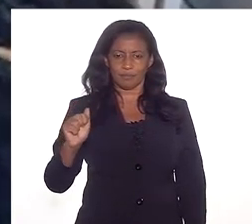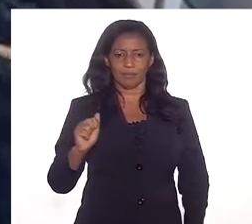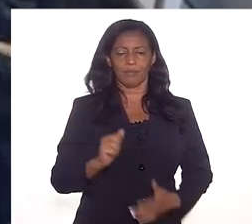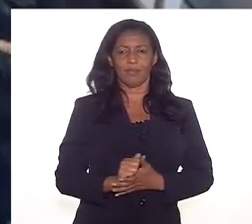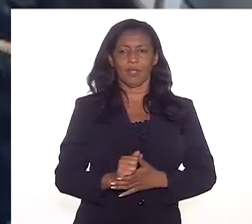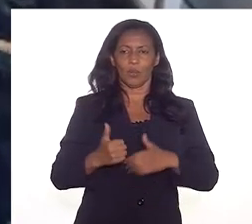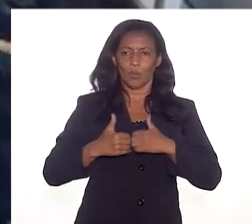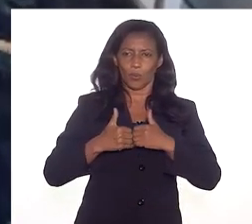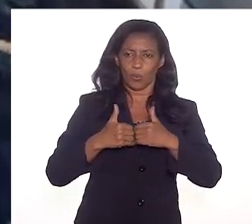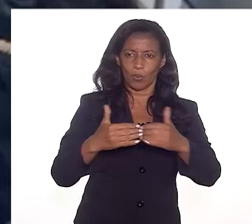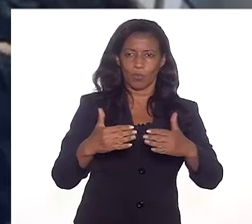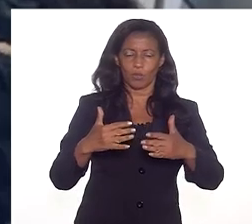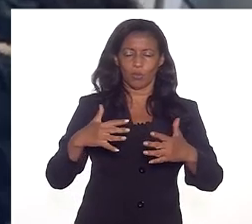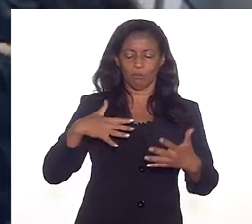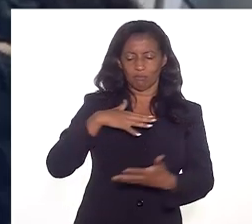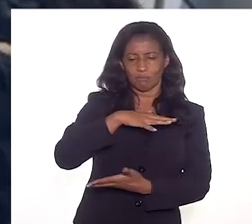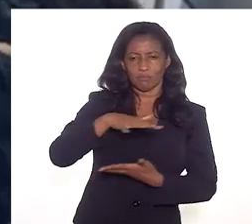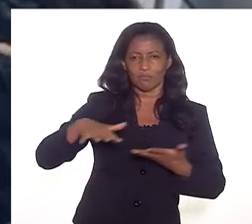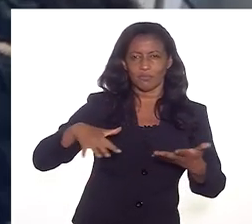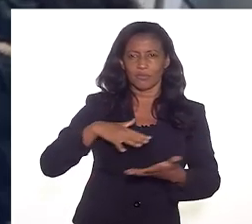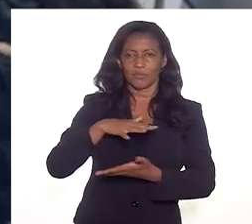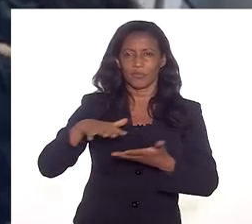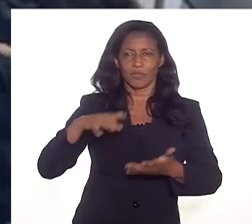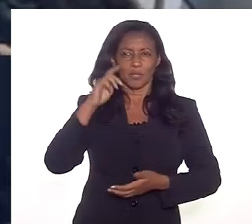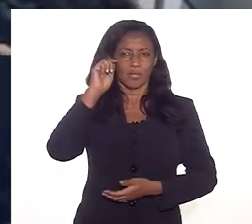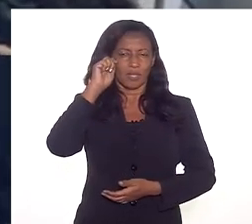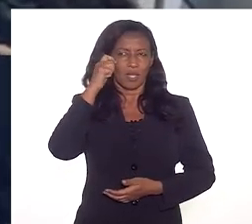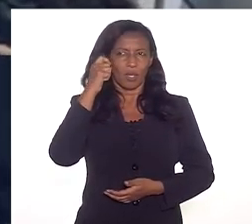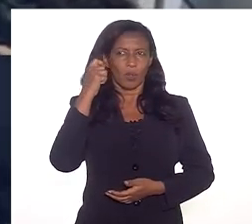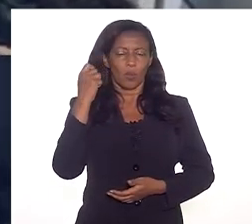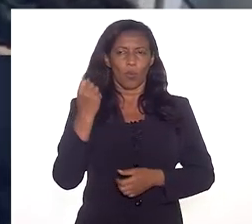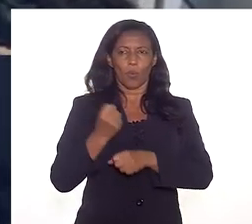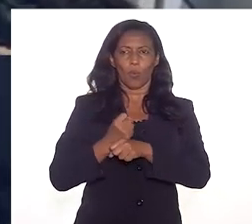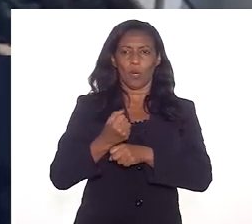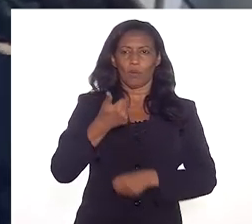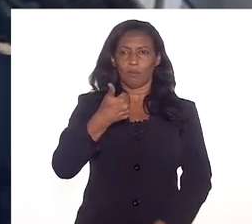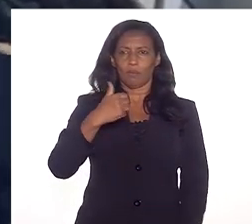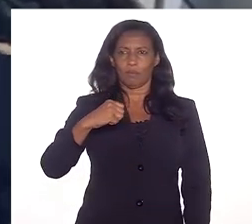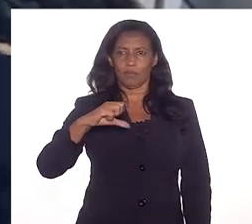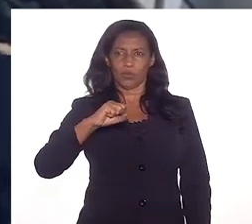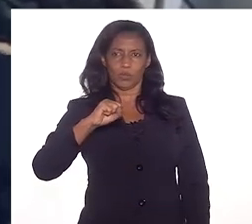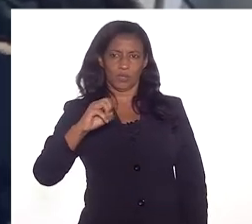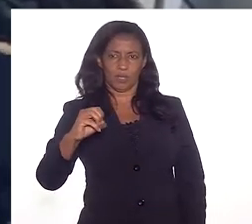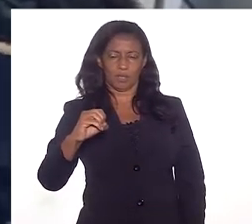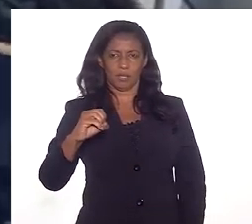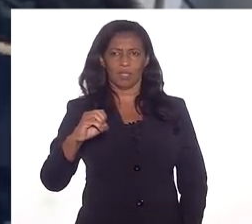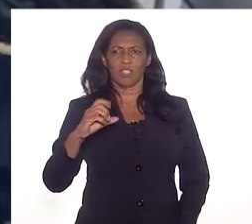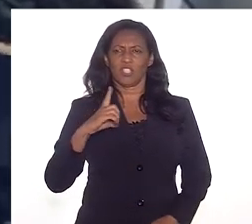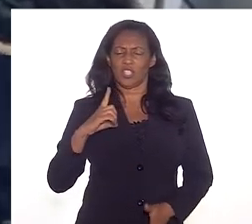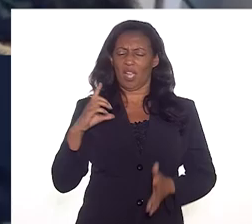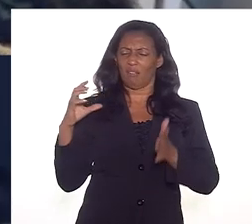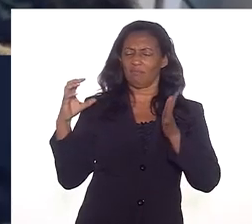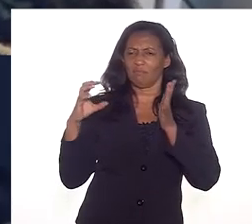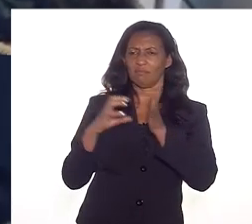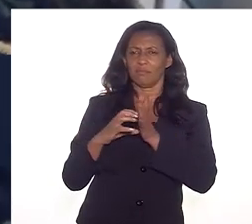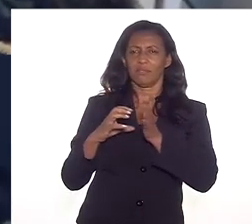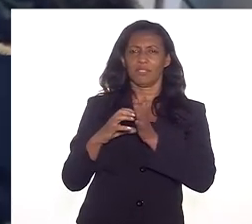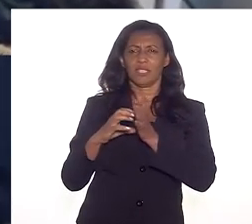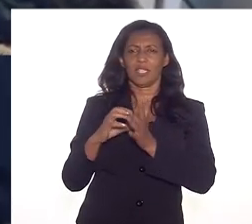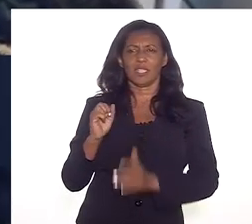Pereira. Iniciou sua militância no movimento negro na década de 1980, participando de organizações como a